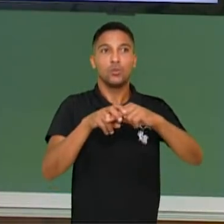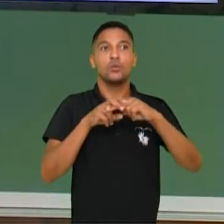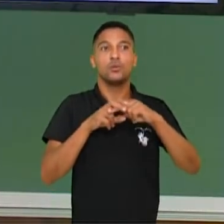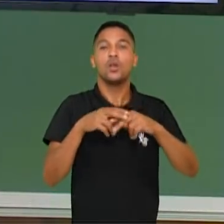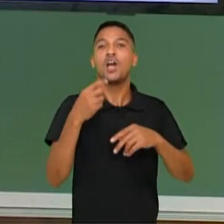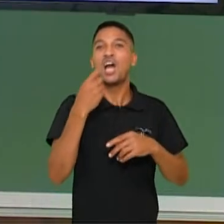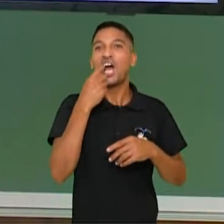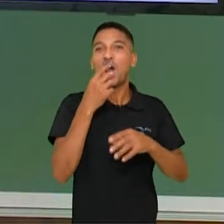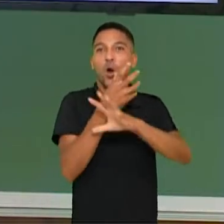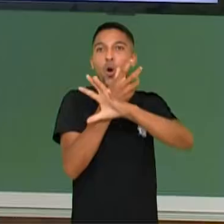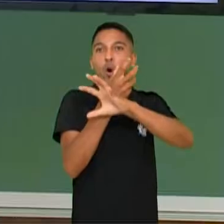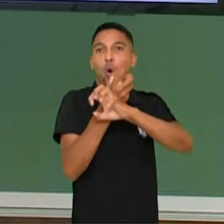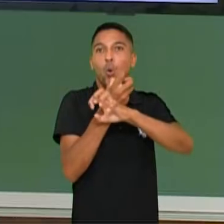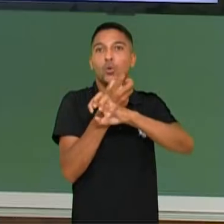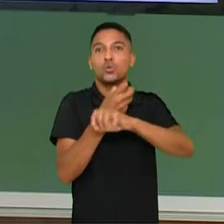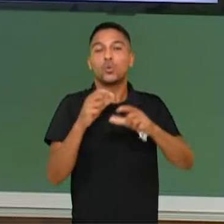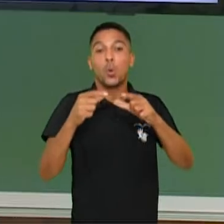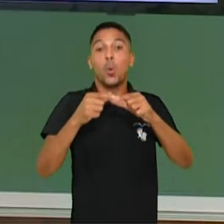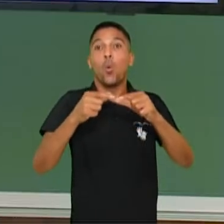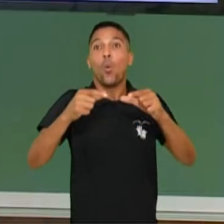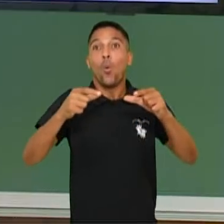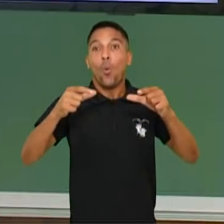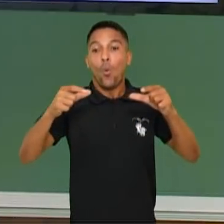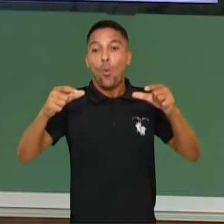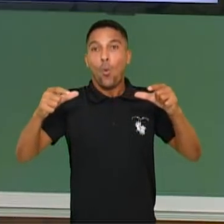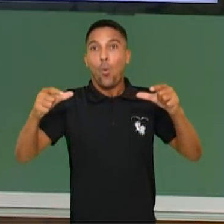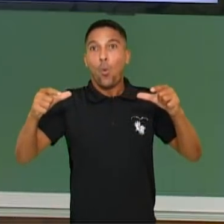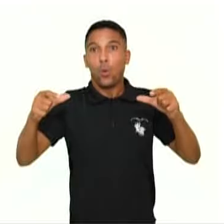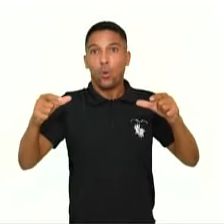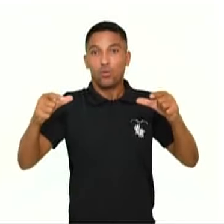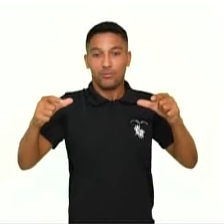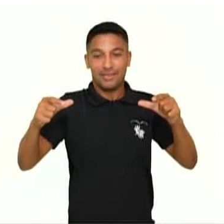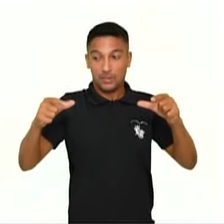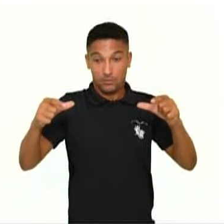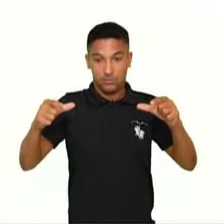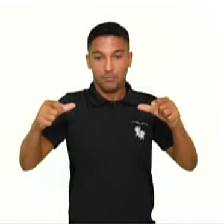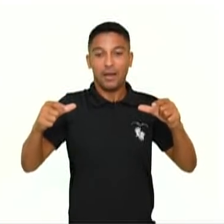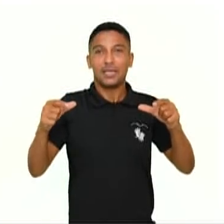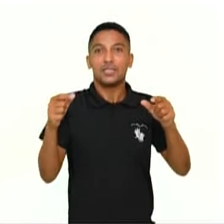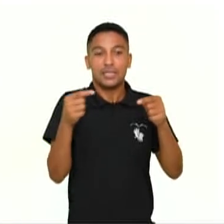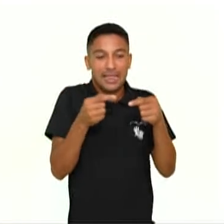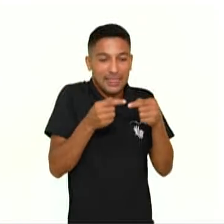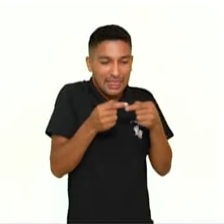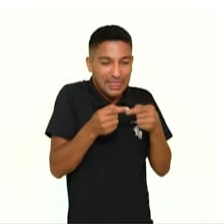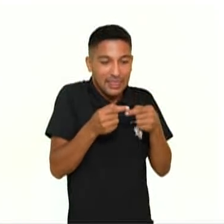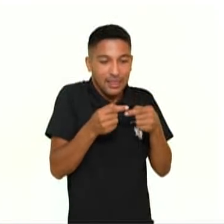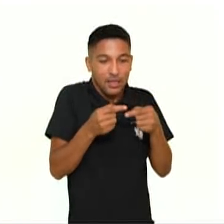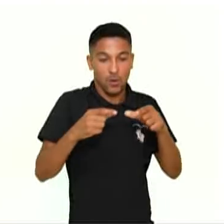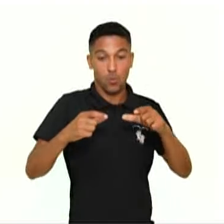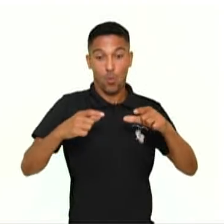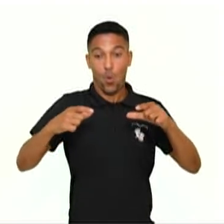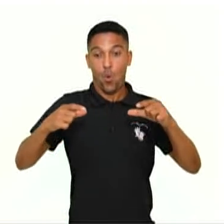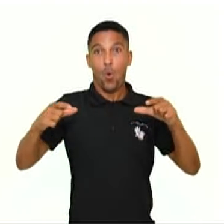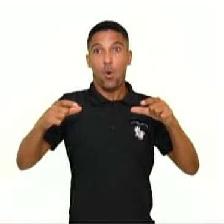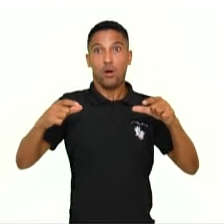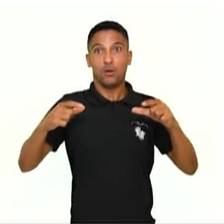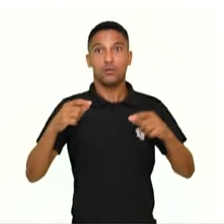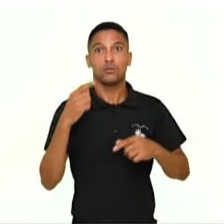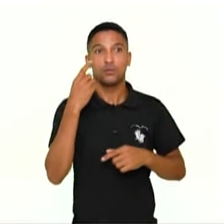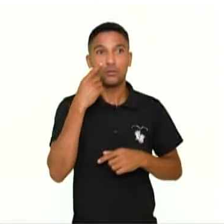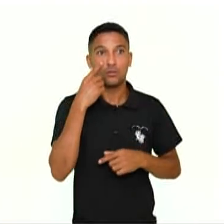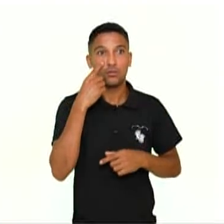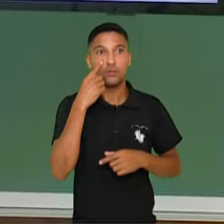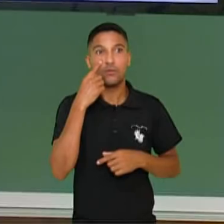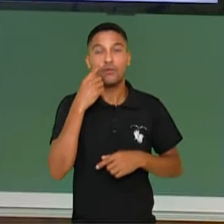comprimento maior que a largura. Reparem aqui na imagem, eu tenho uma perna, eu tenho o